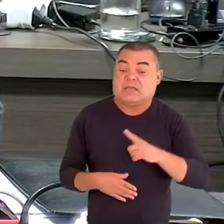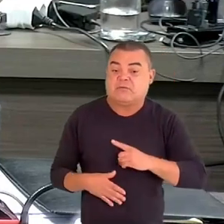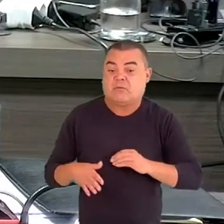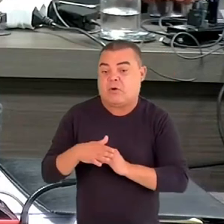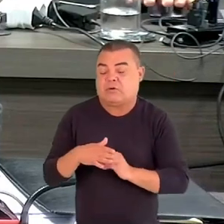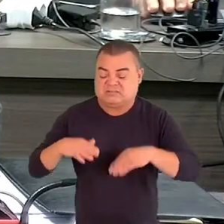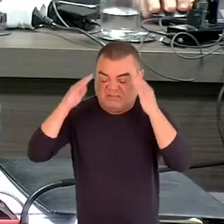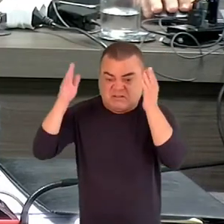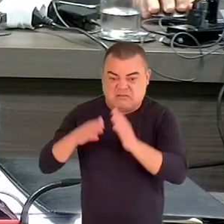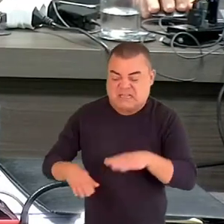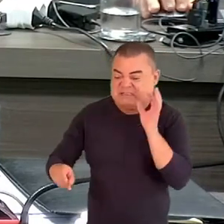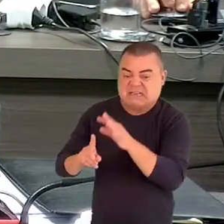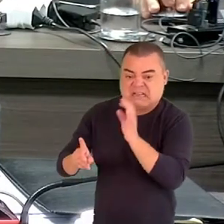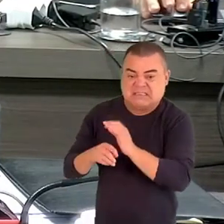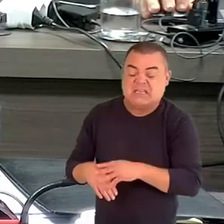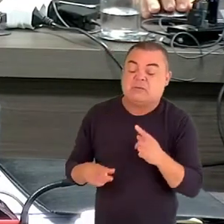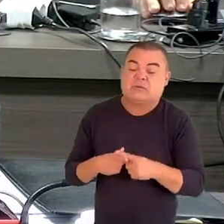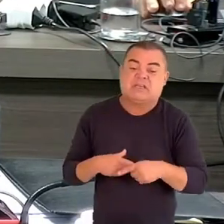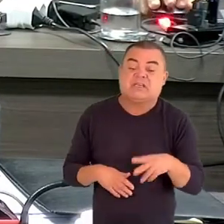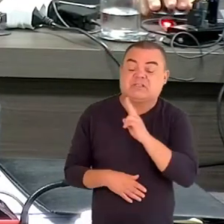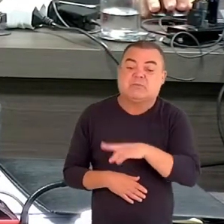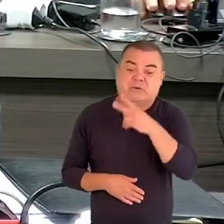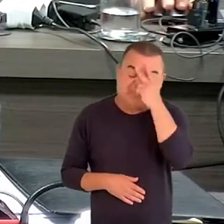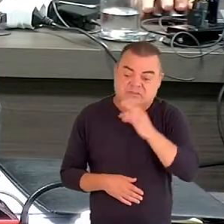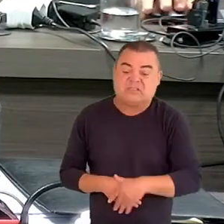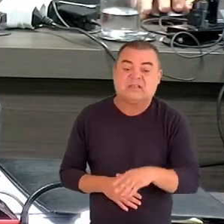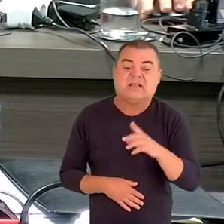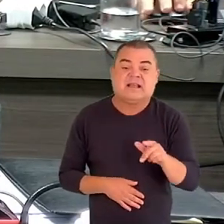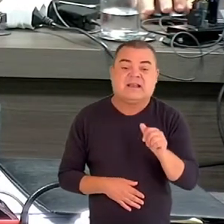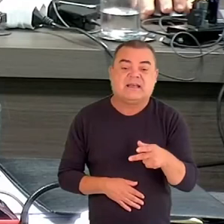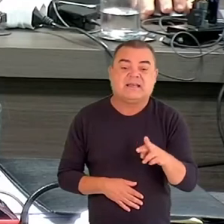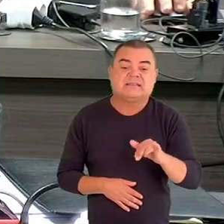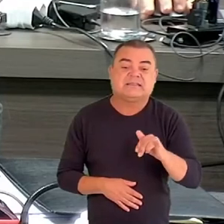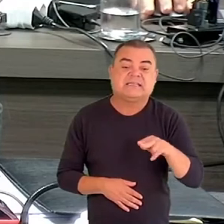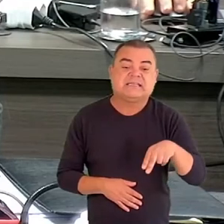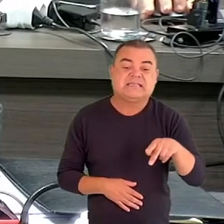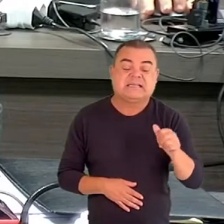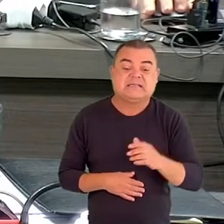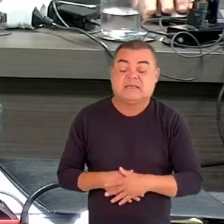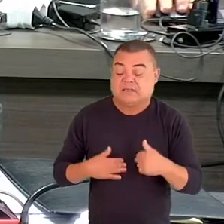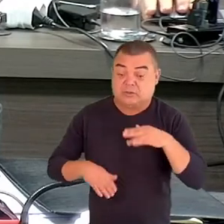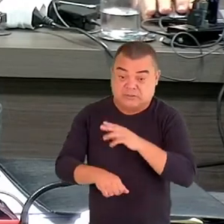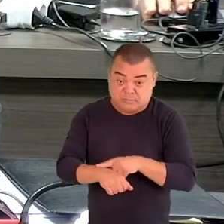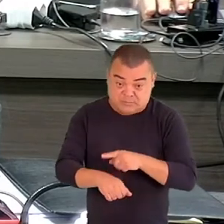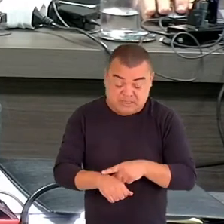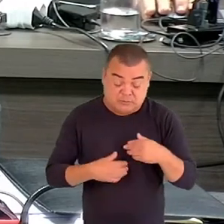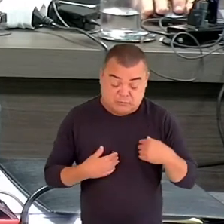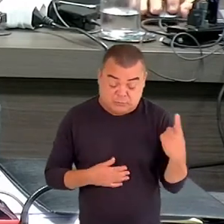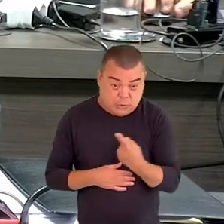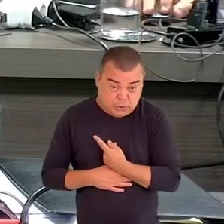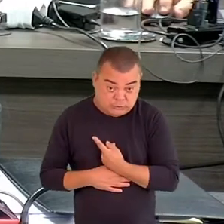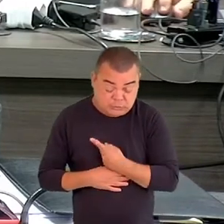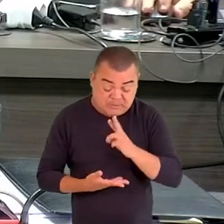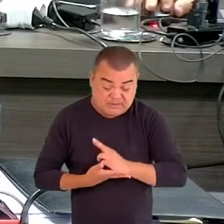honra atacada, a sua honra objetiva atacada. E nesse momento é fundamental que nós, como representantes do Ministério